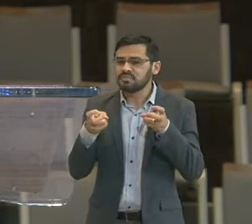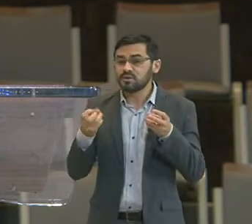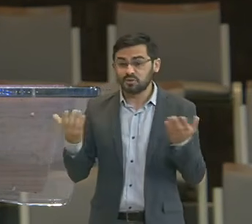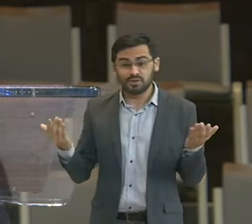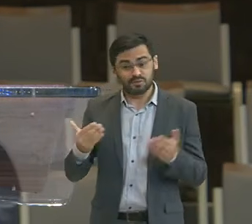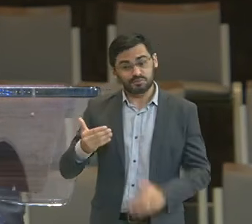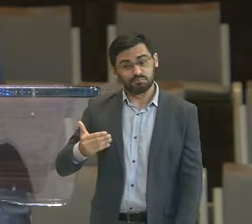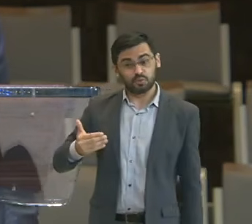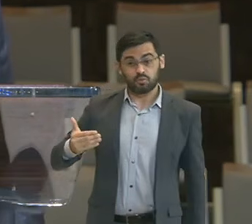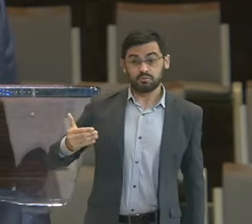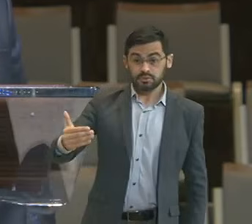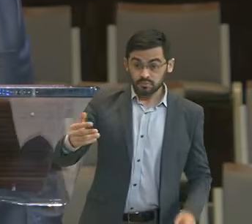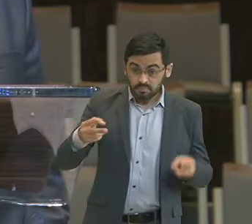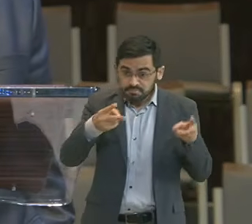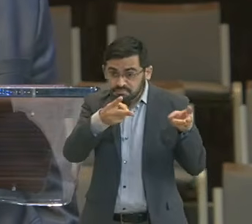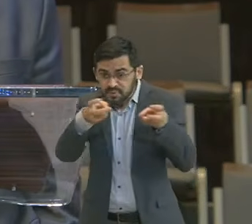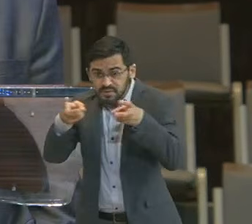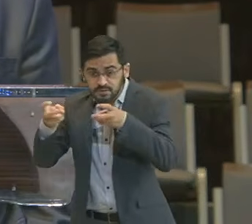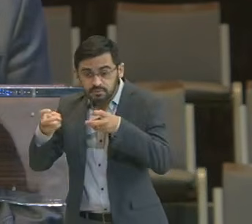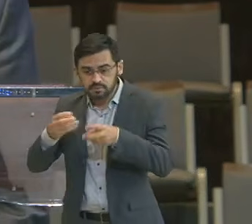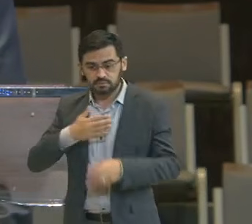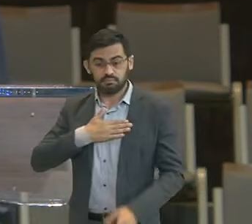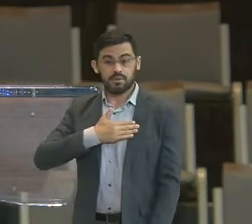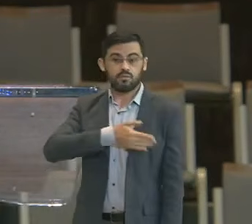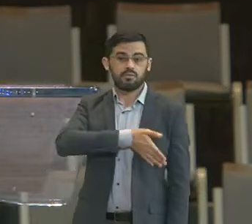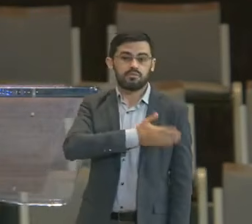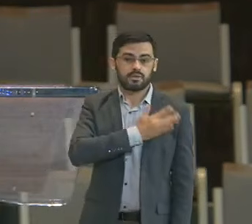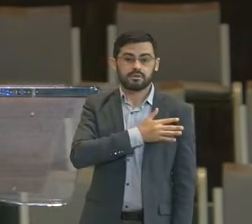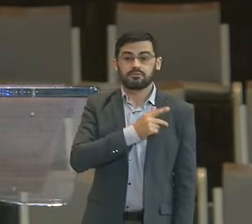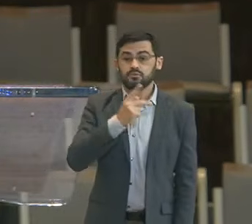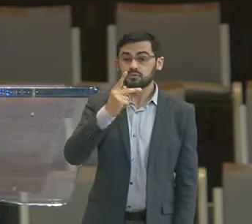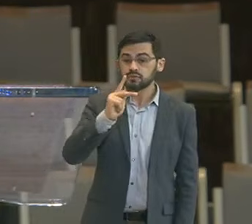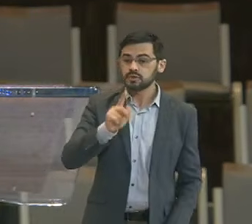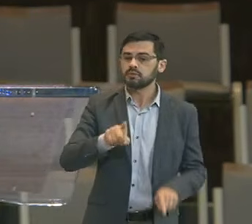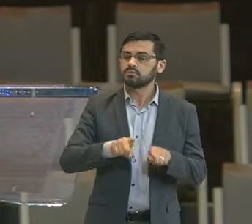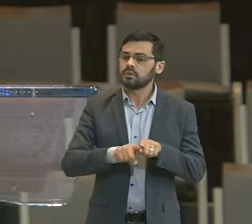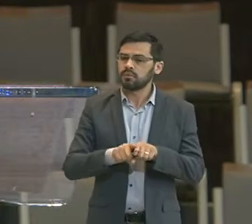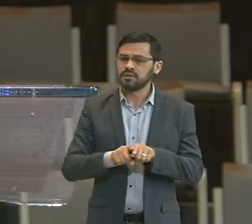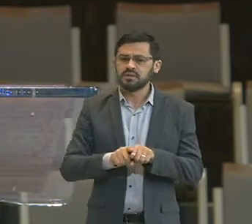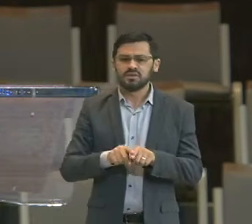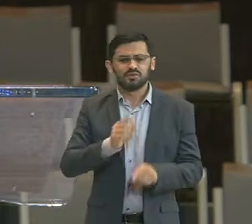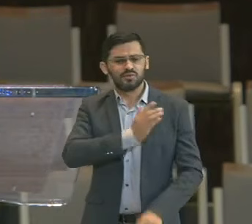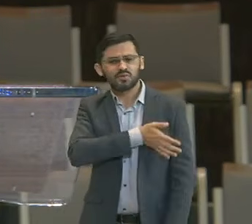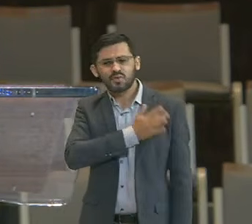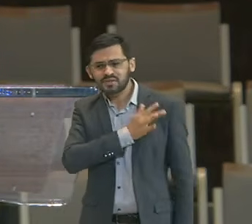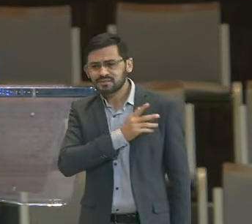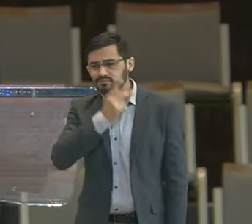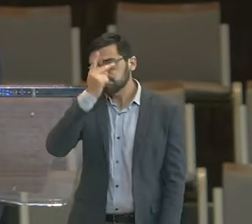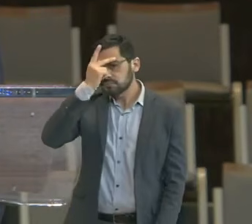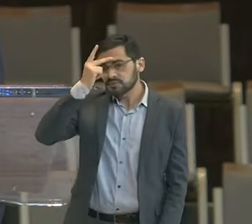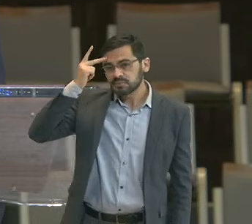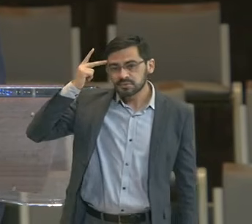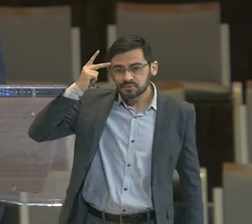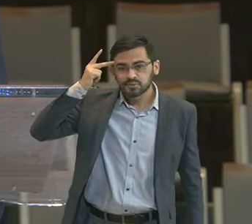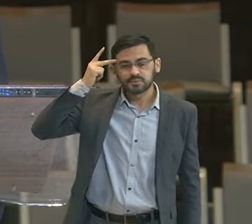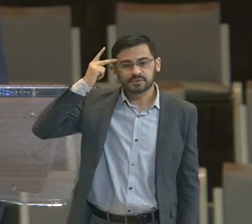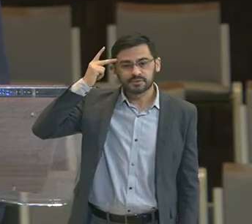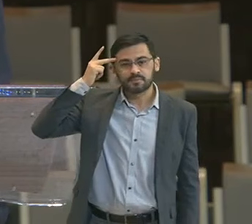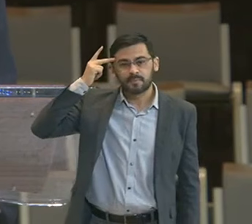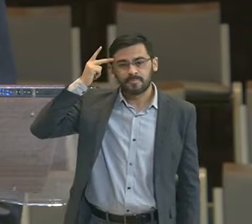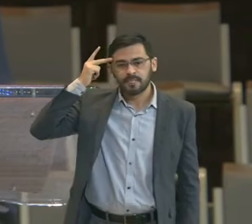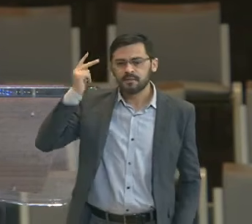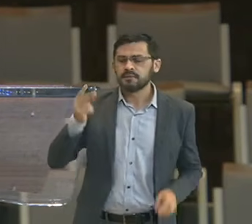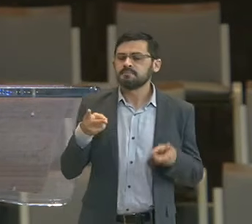continua percebendo hoje, no meu coração, no seu coração, no coração dos homens.